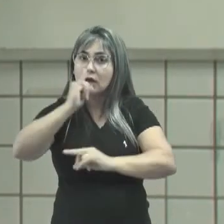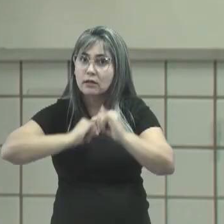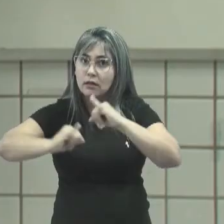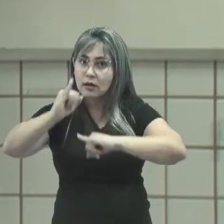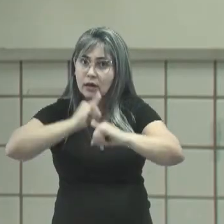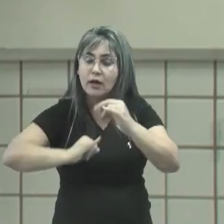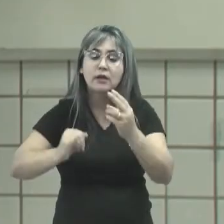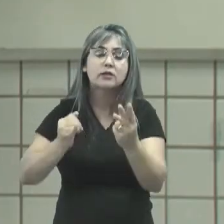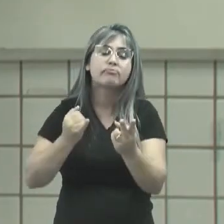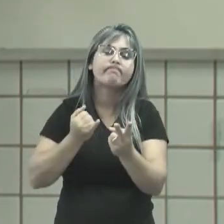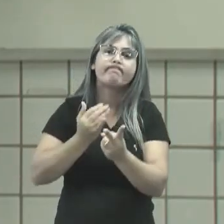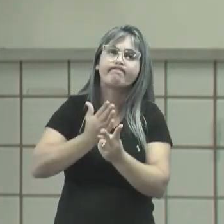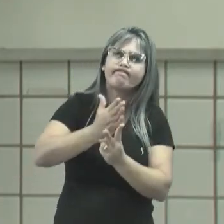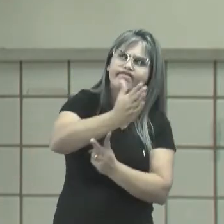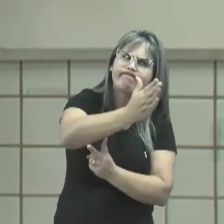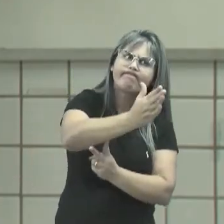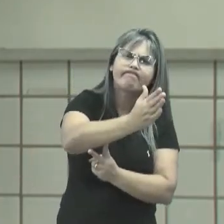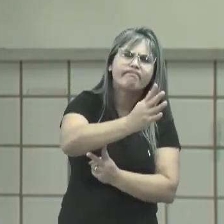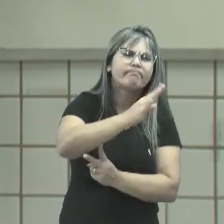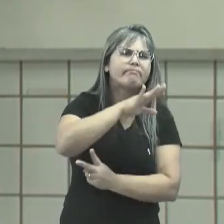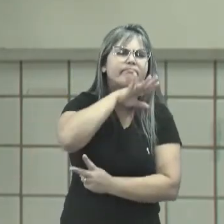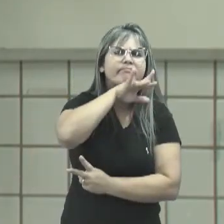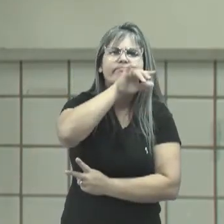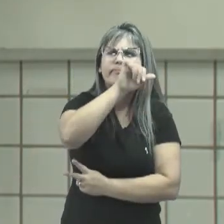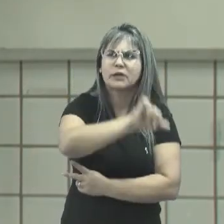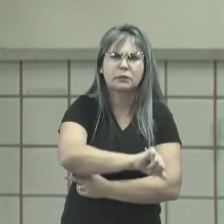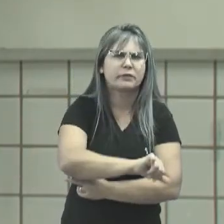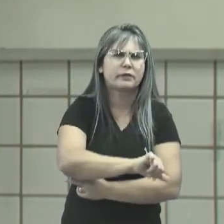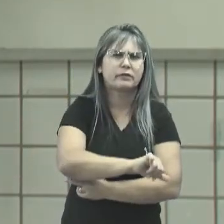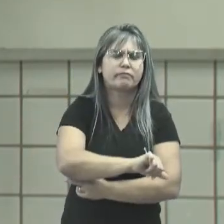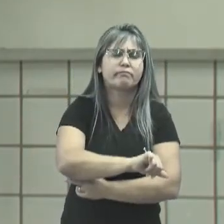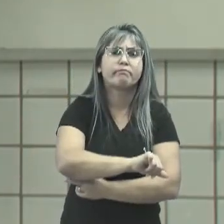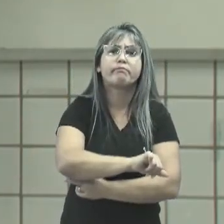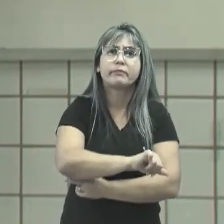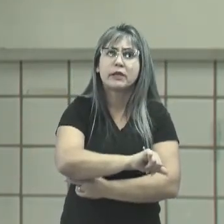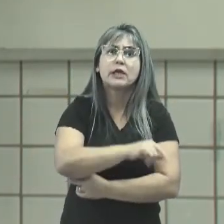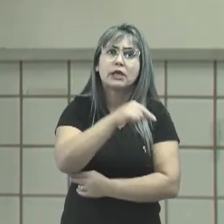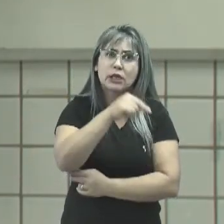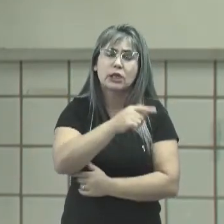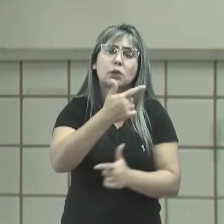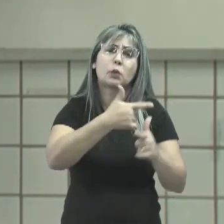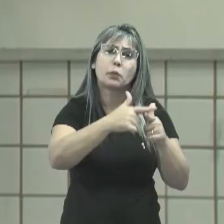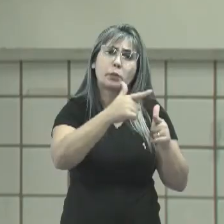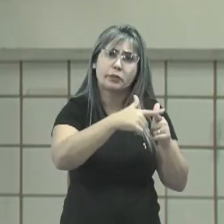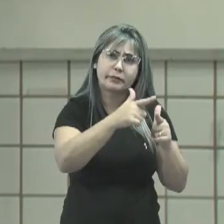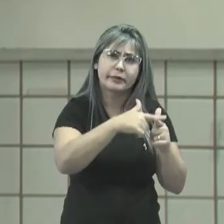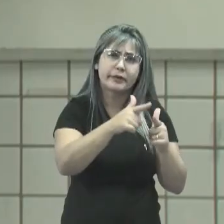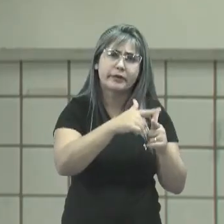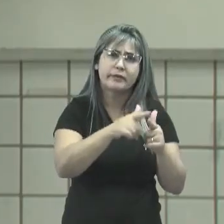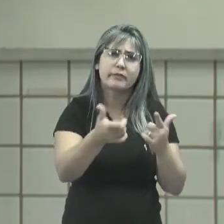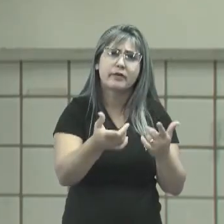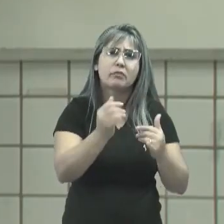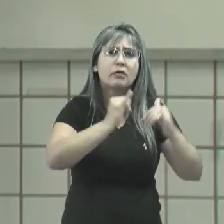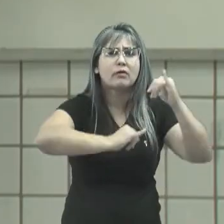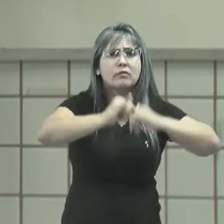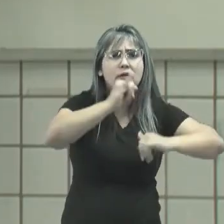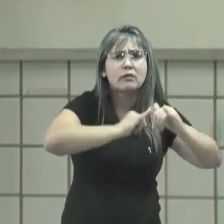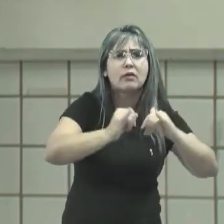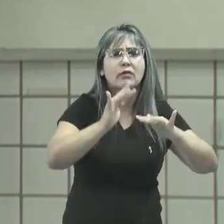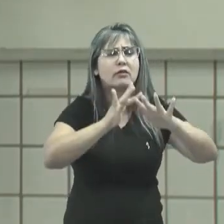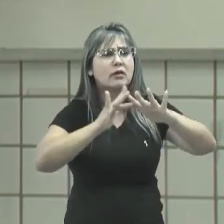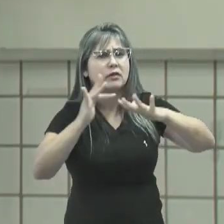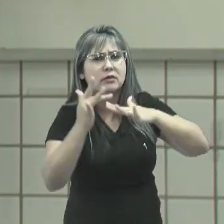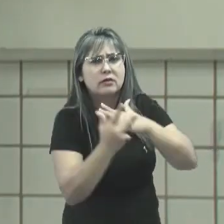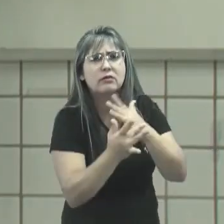é um problema. Porque nós sabemos que a internet, até em redes sociais, você pode